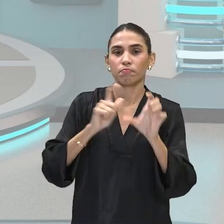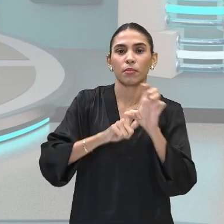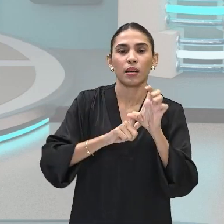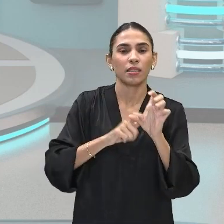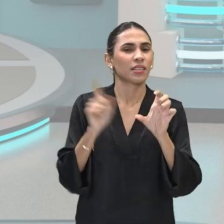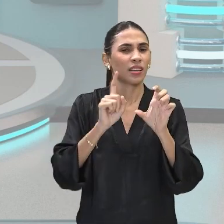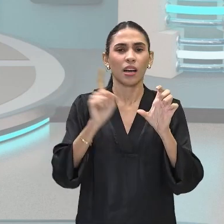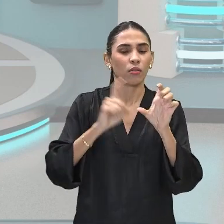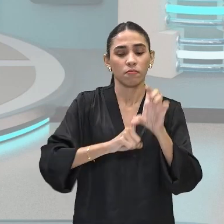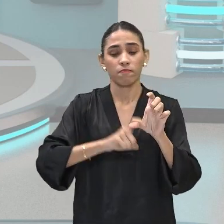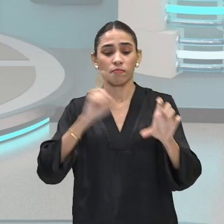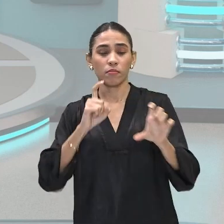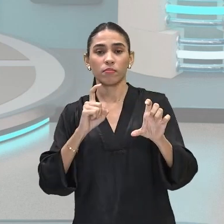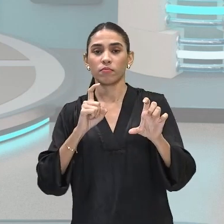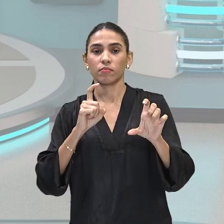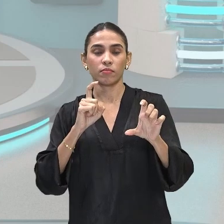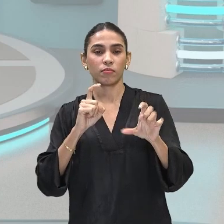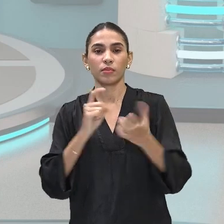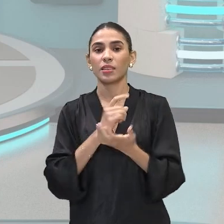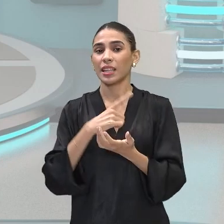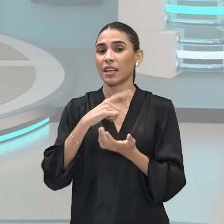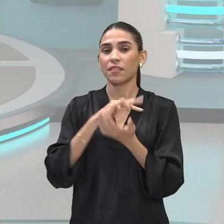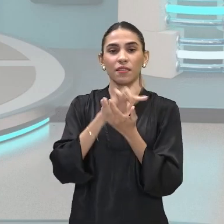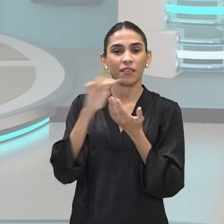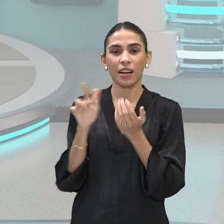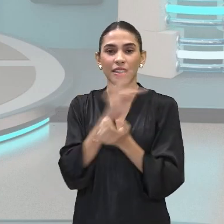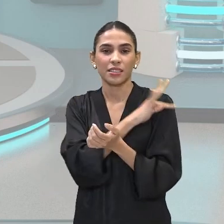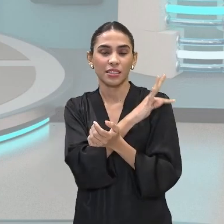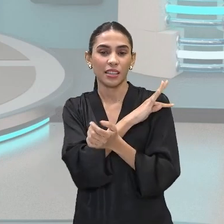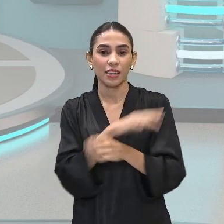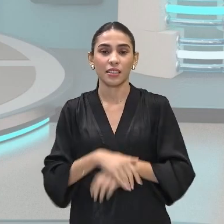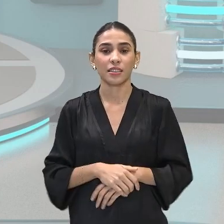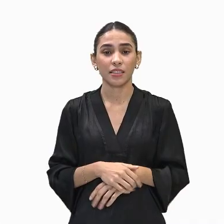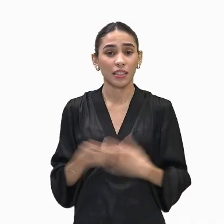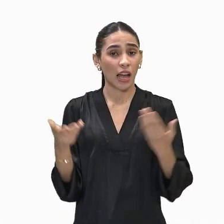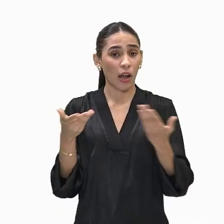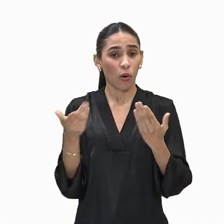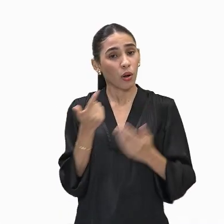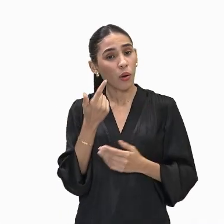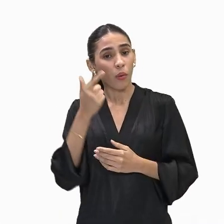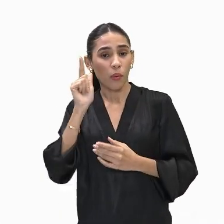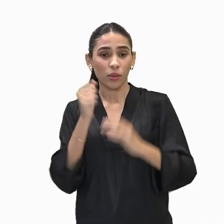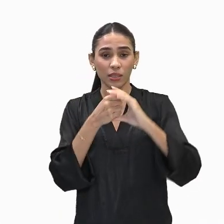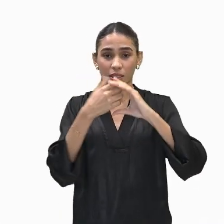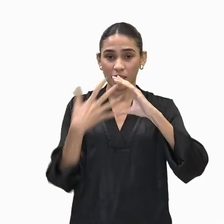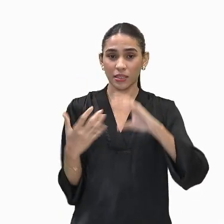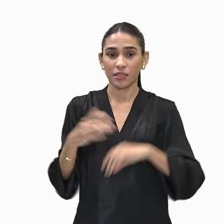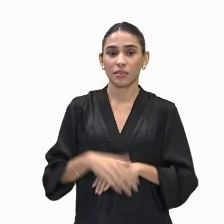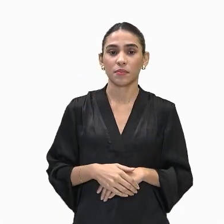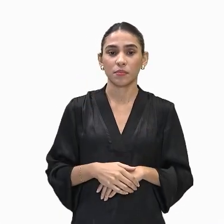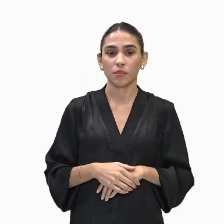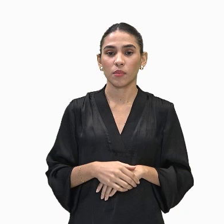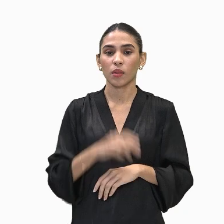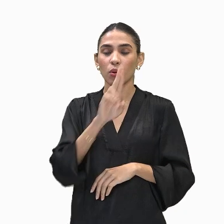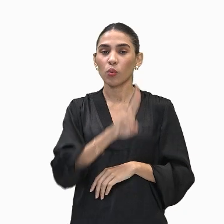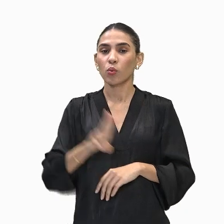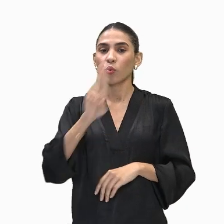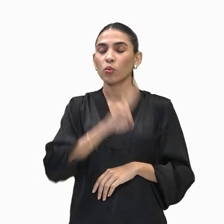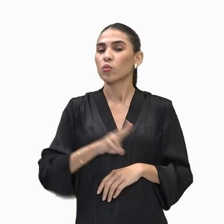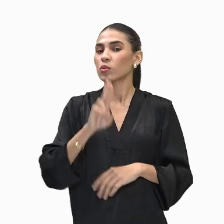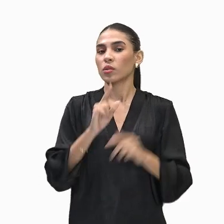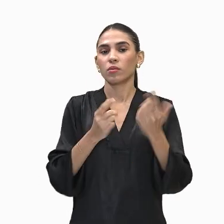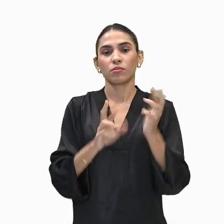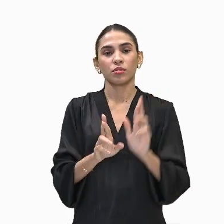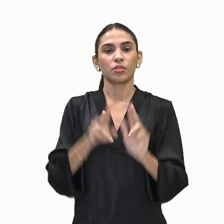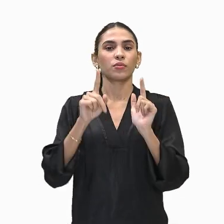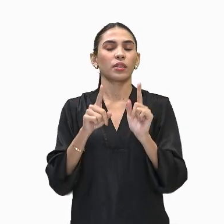a apenas uma técnica, né? E aí a gente entra numa outra característica, que é a utilização de